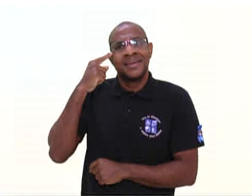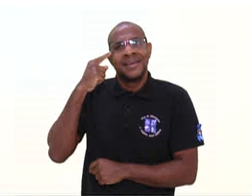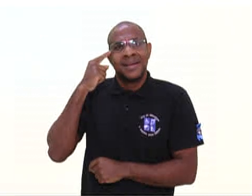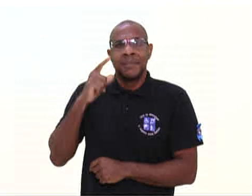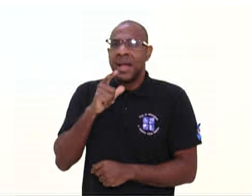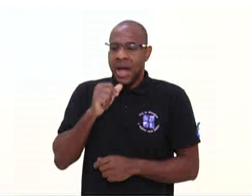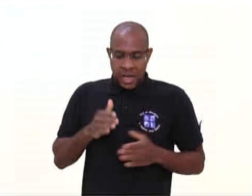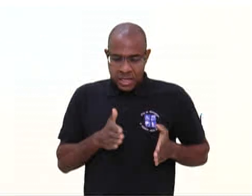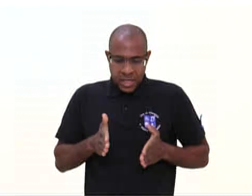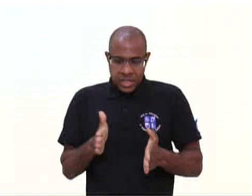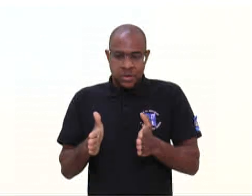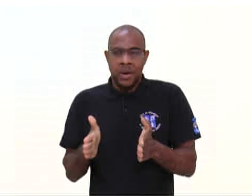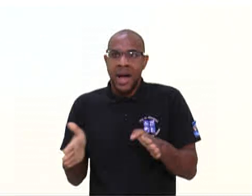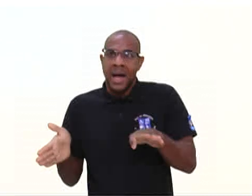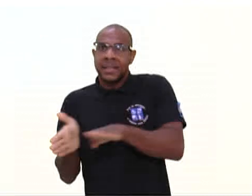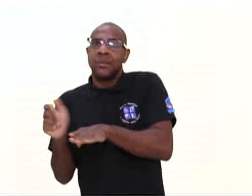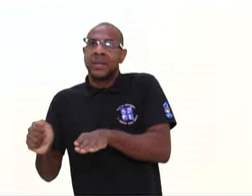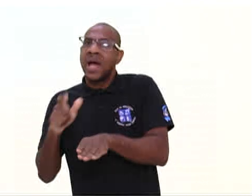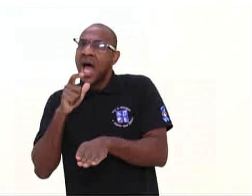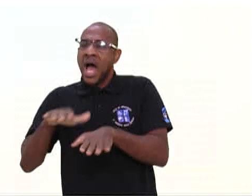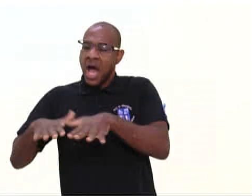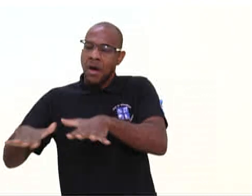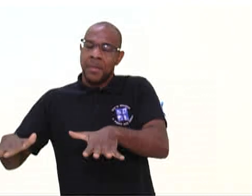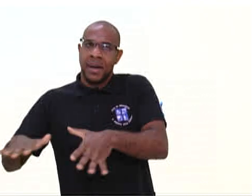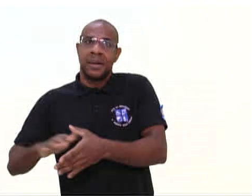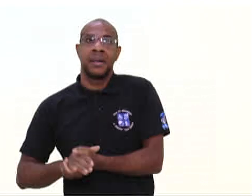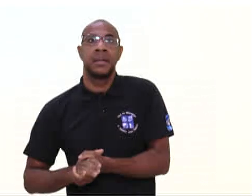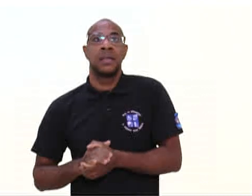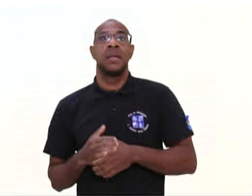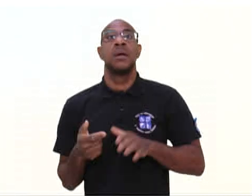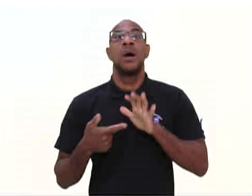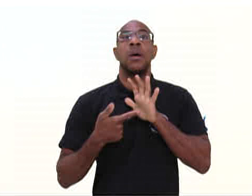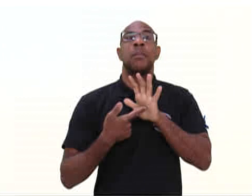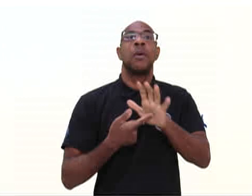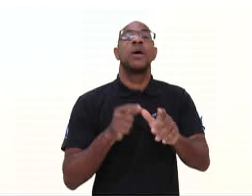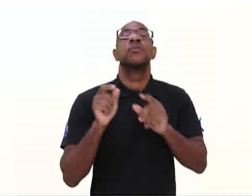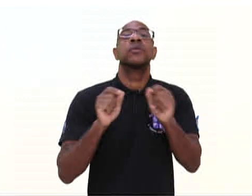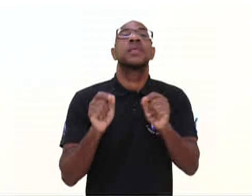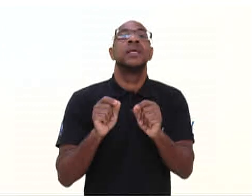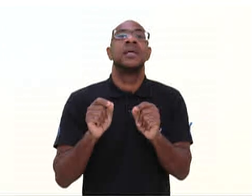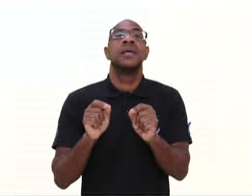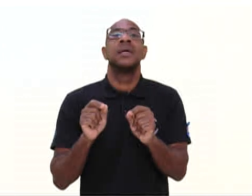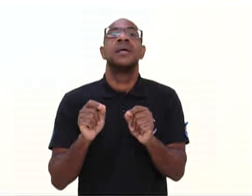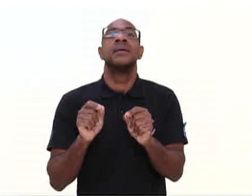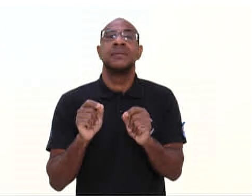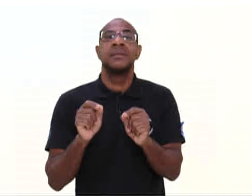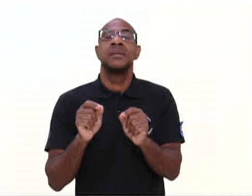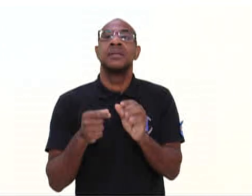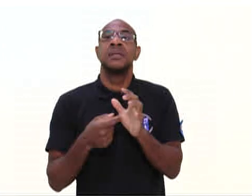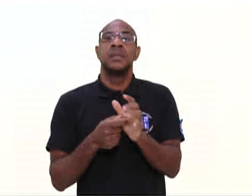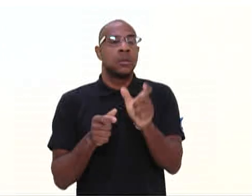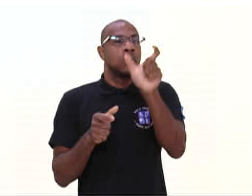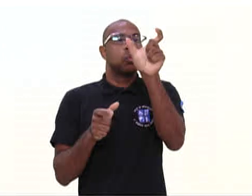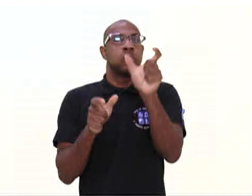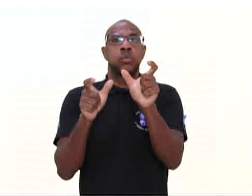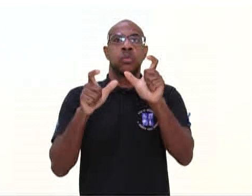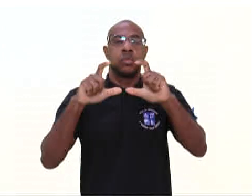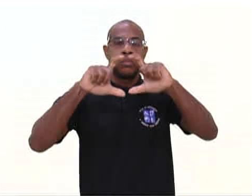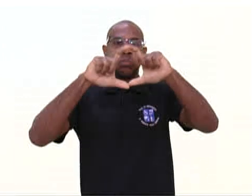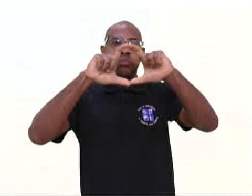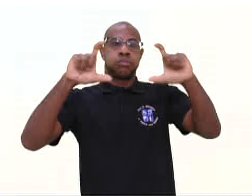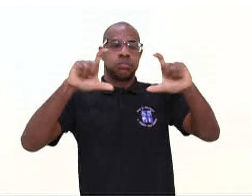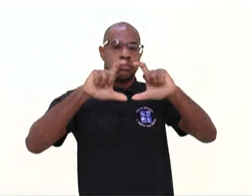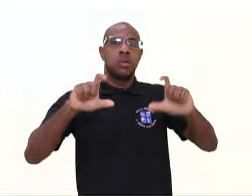Letra B. Note-se, para além da personificação, a anáfora e as rimas recorrentes e características do autor.